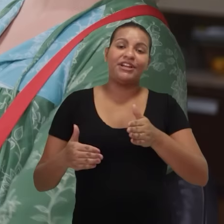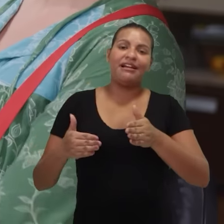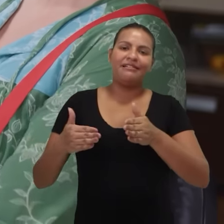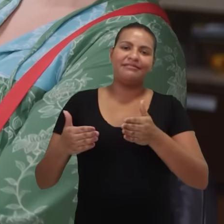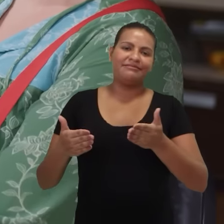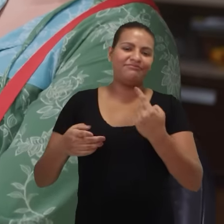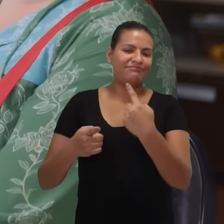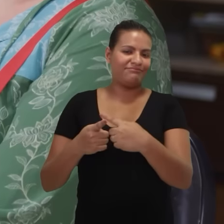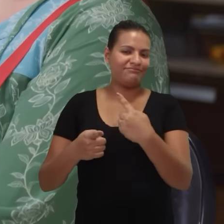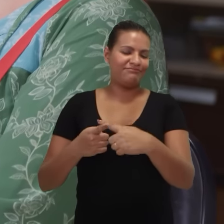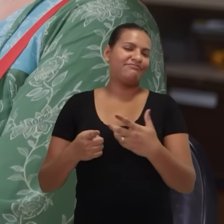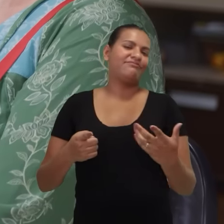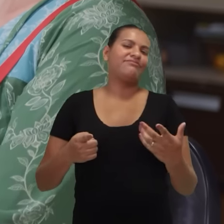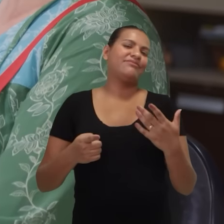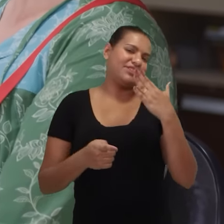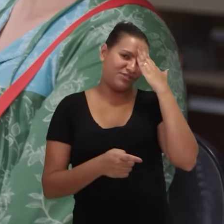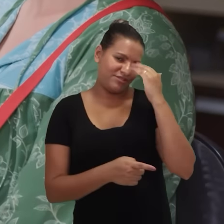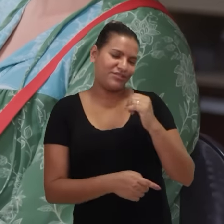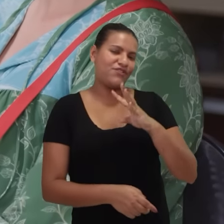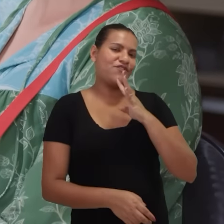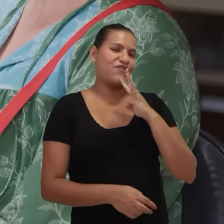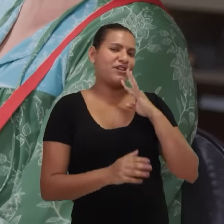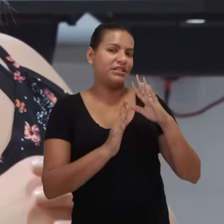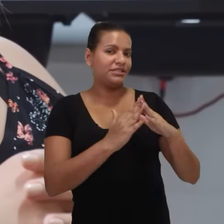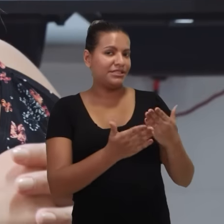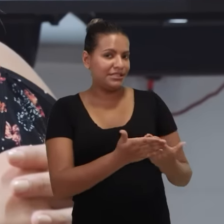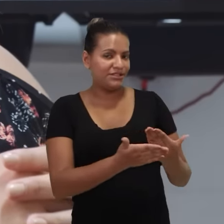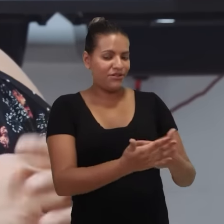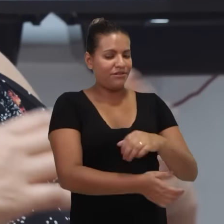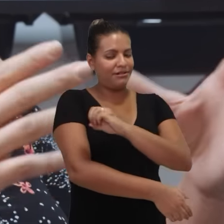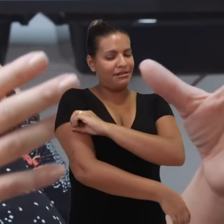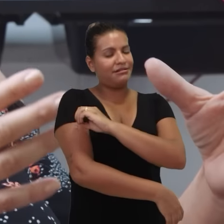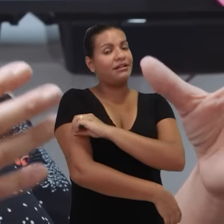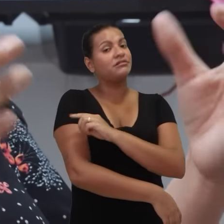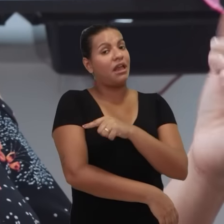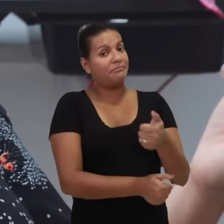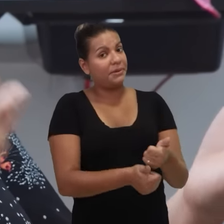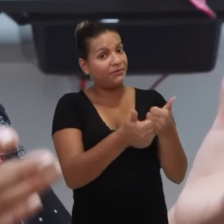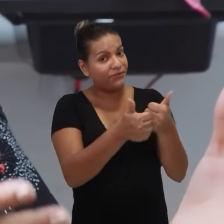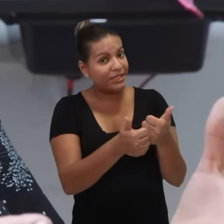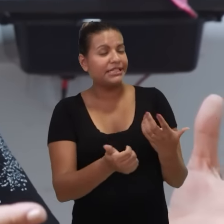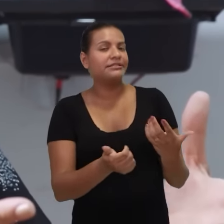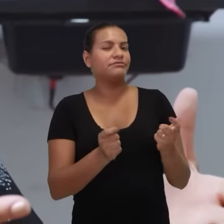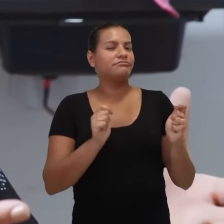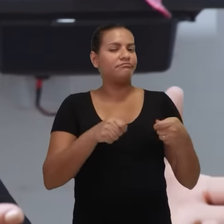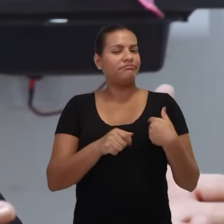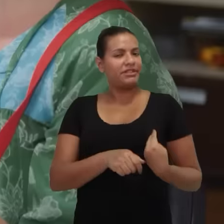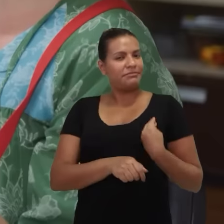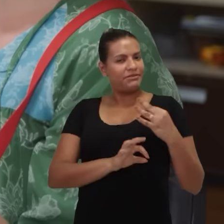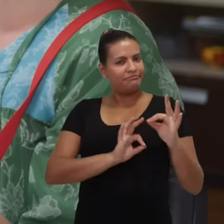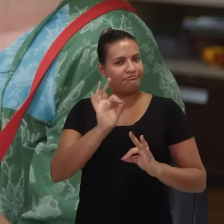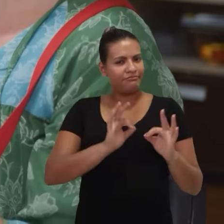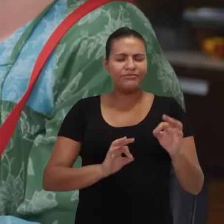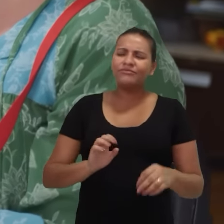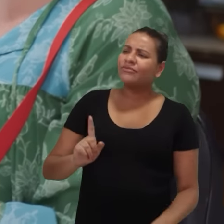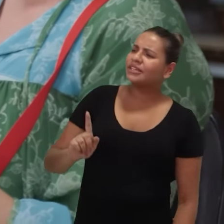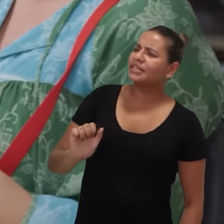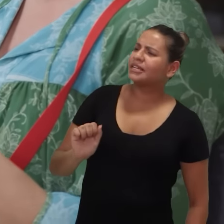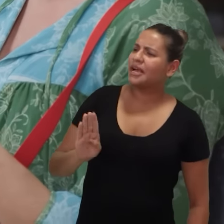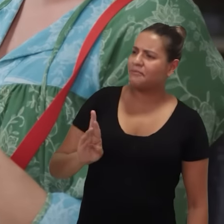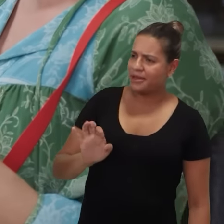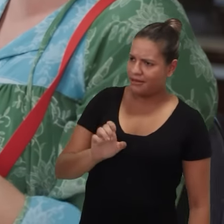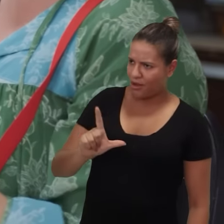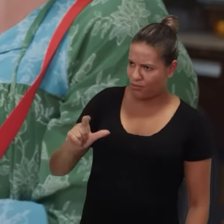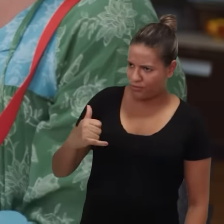experiência de saber os benefícios da creche, de você poder planejar a sua vida. O Gabriel tem 9,